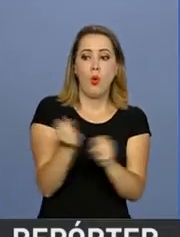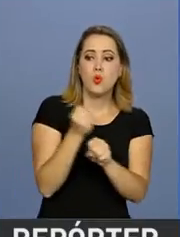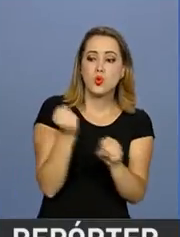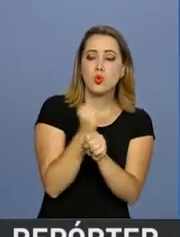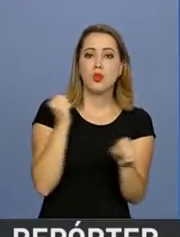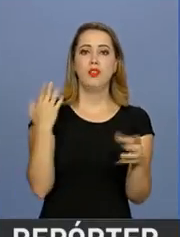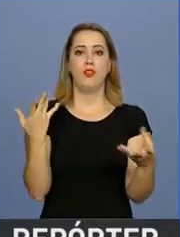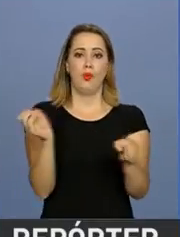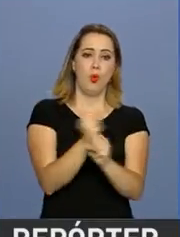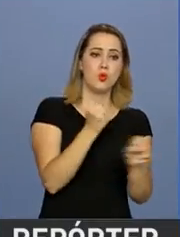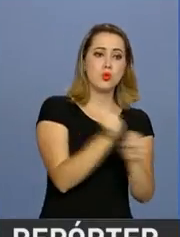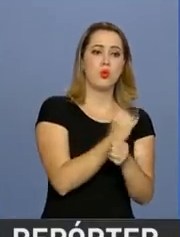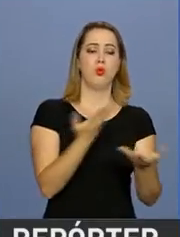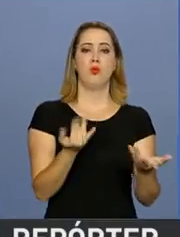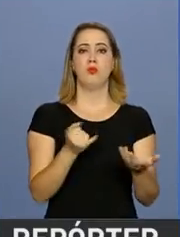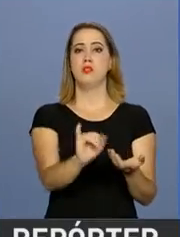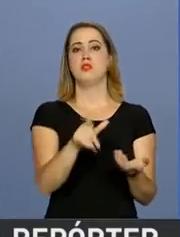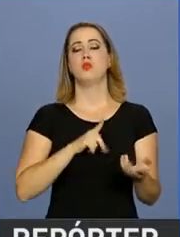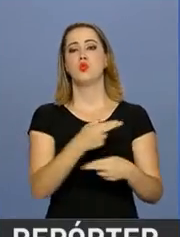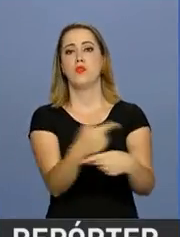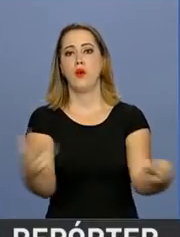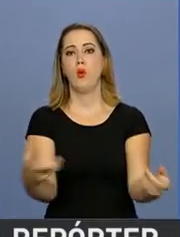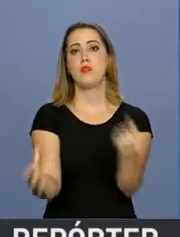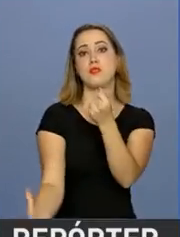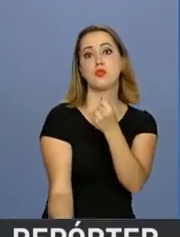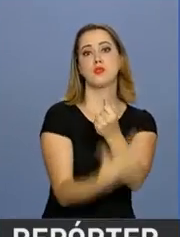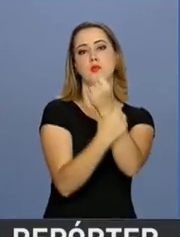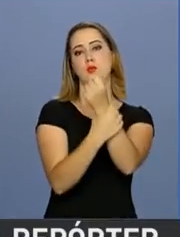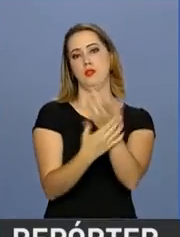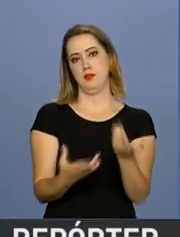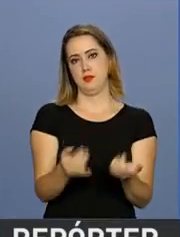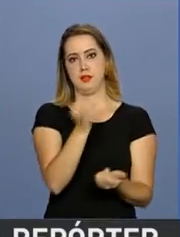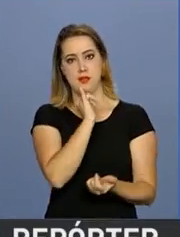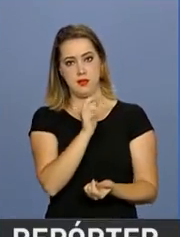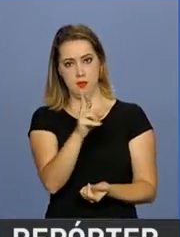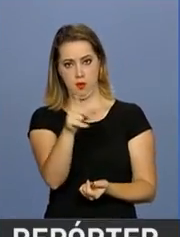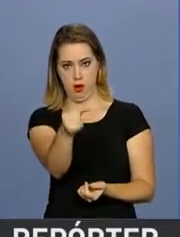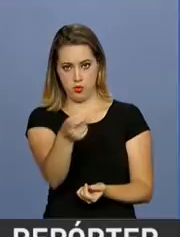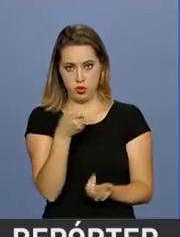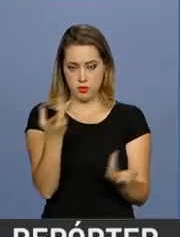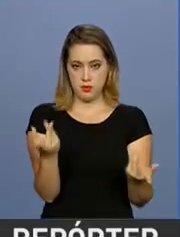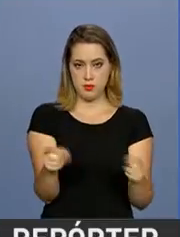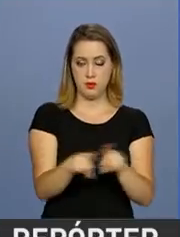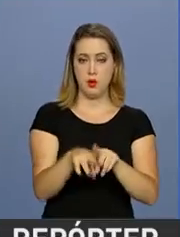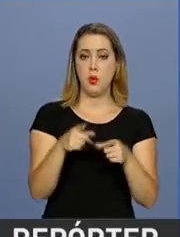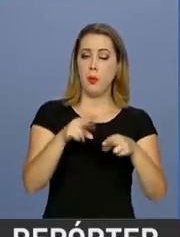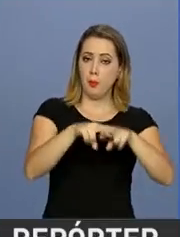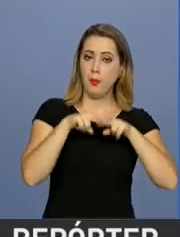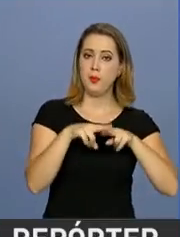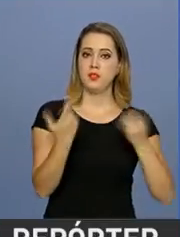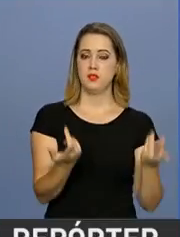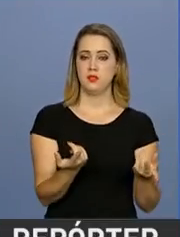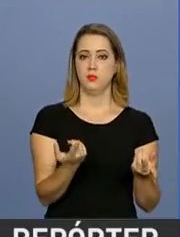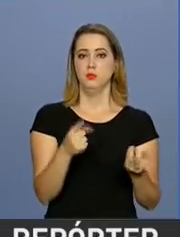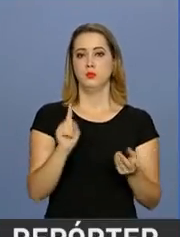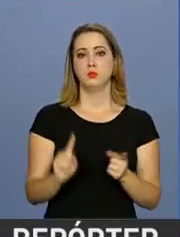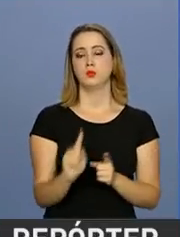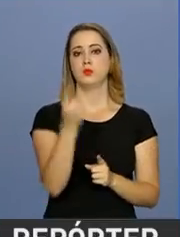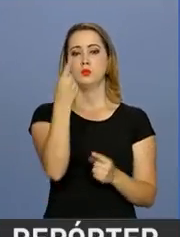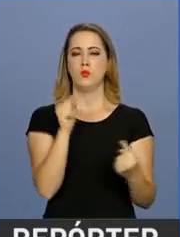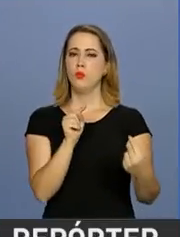não tivesse equipamentos de segurança no presídio por isso que nessa primeira